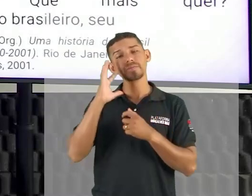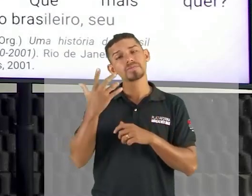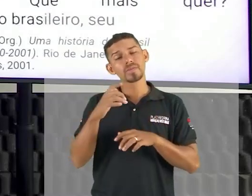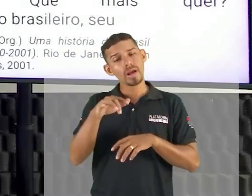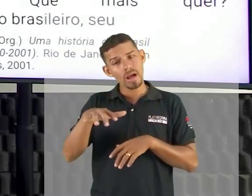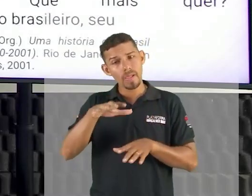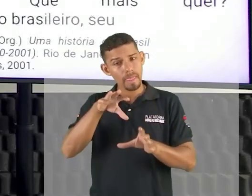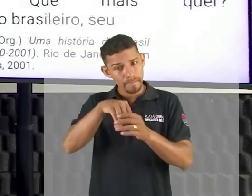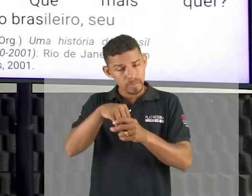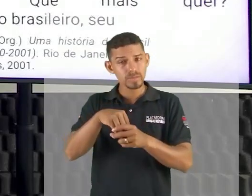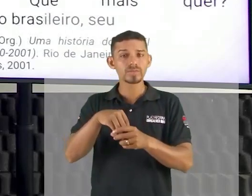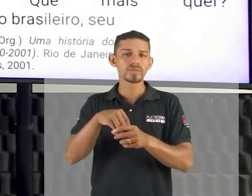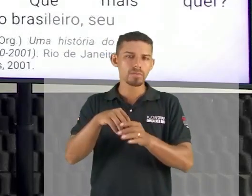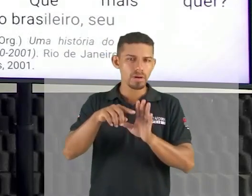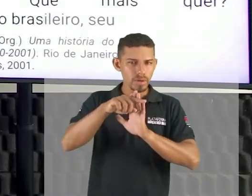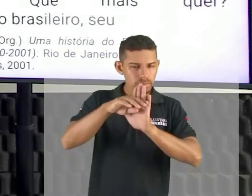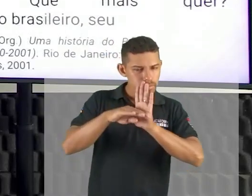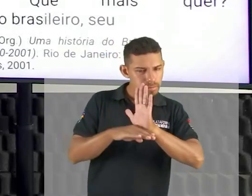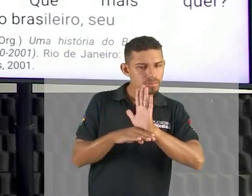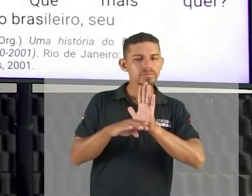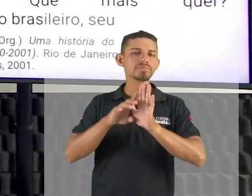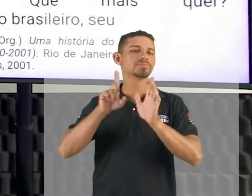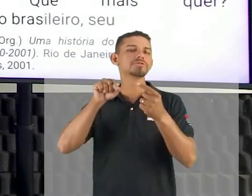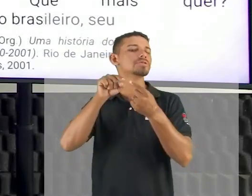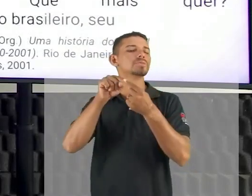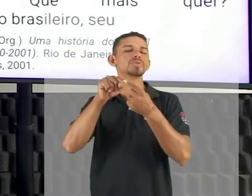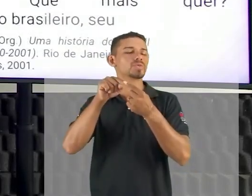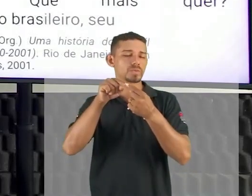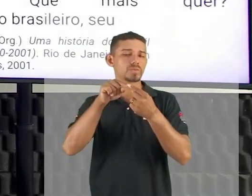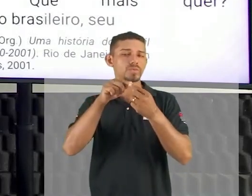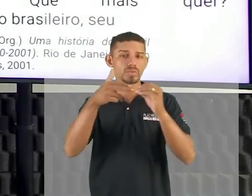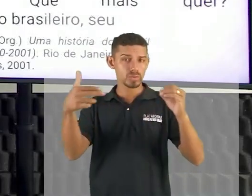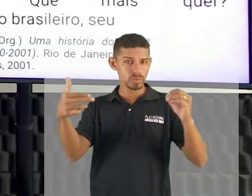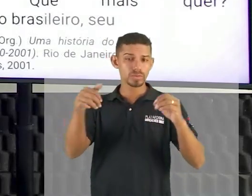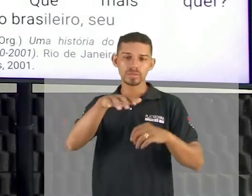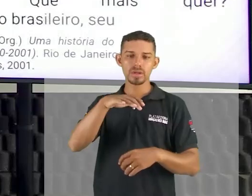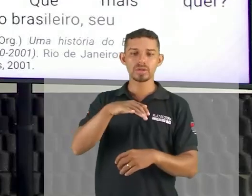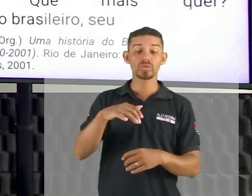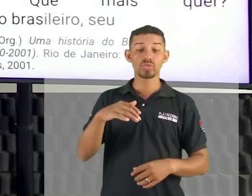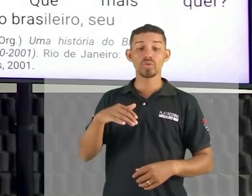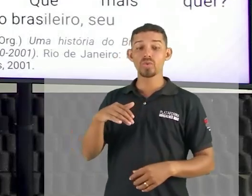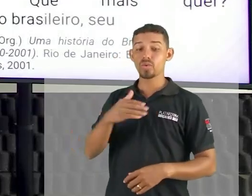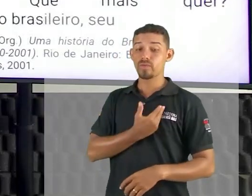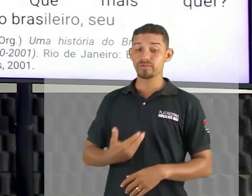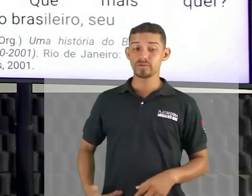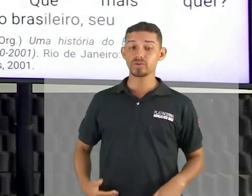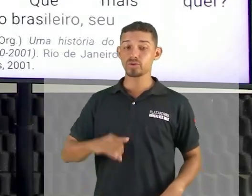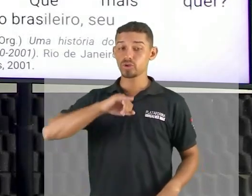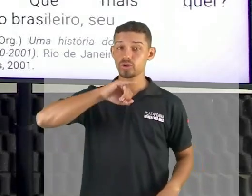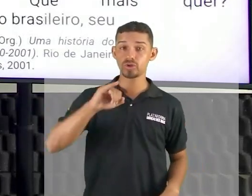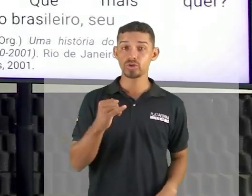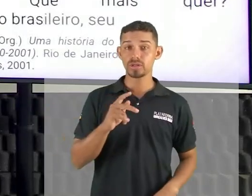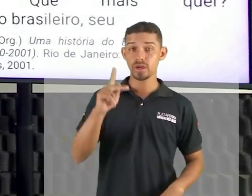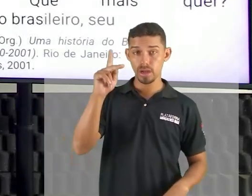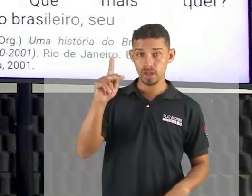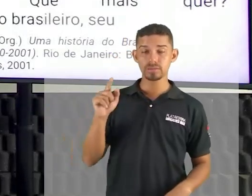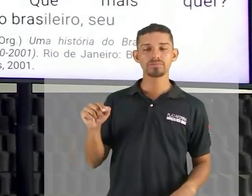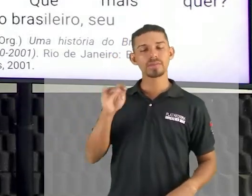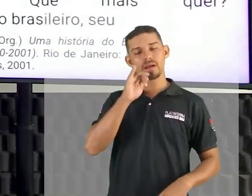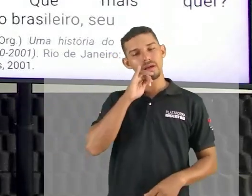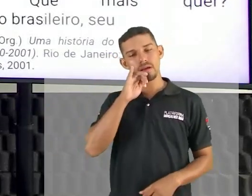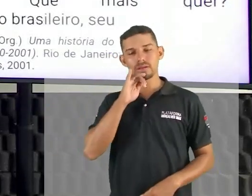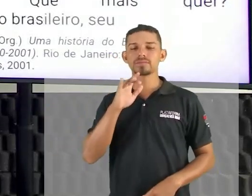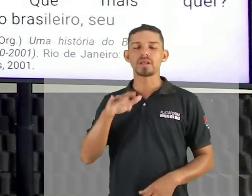né, dentro de um plano de metas que se estabeleceu no Brasil a partir de JK, Juscelino Kubitschek, e um desses planos de metas seria exatamente a